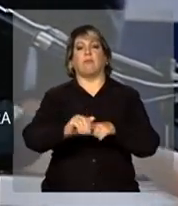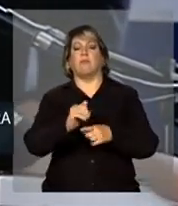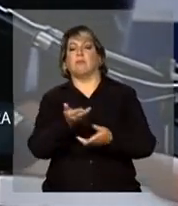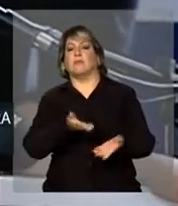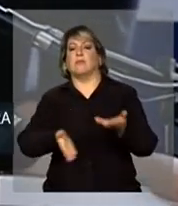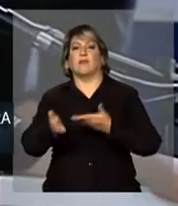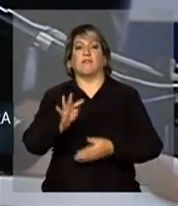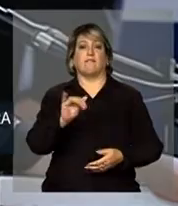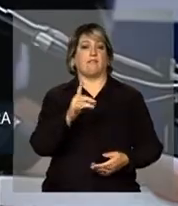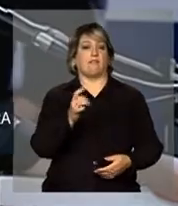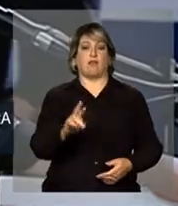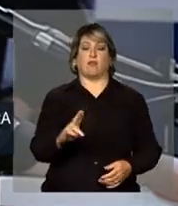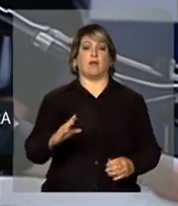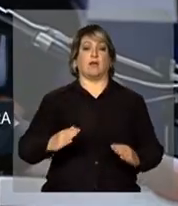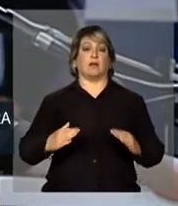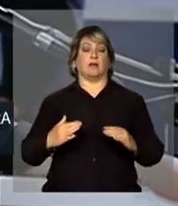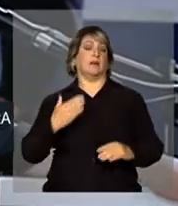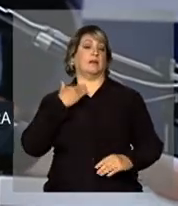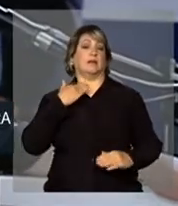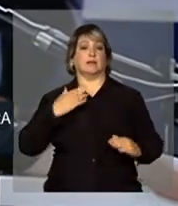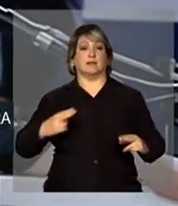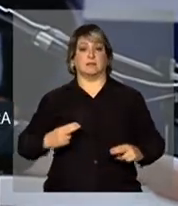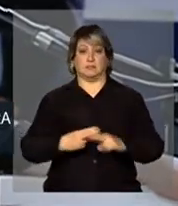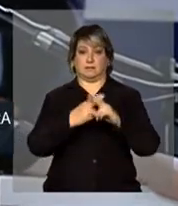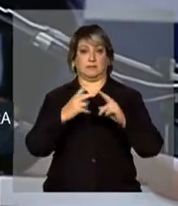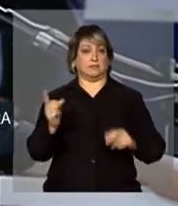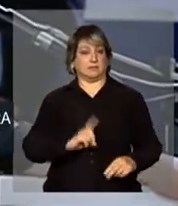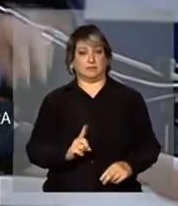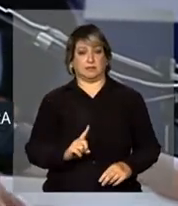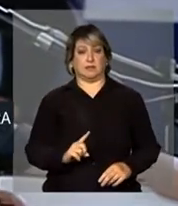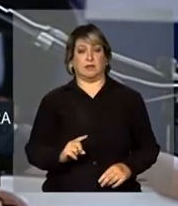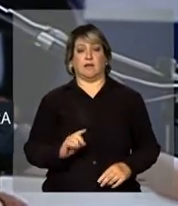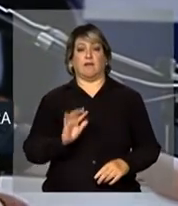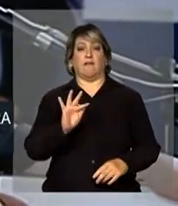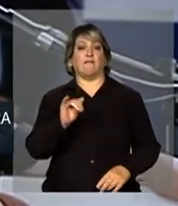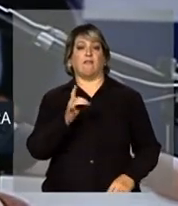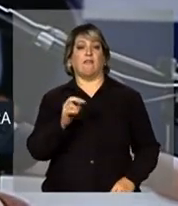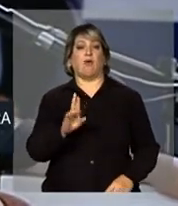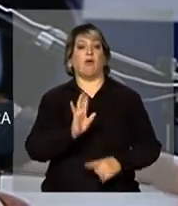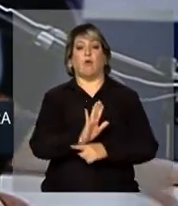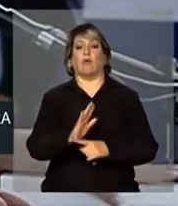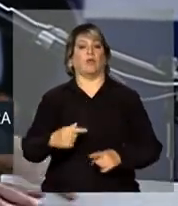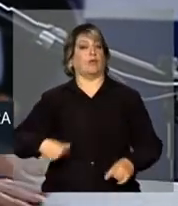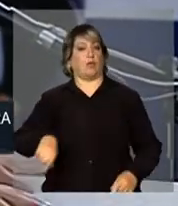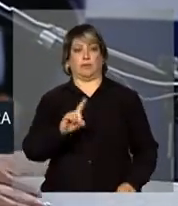é um favor da Caixa Econômica Federal. Não é um favor nosso.